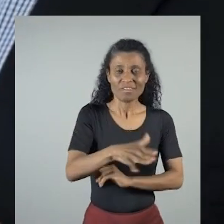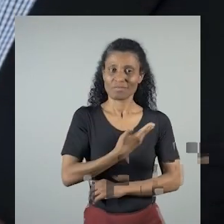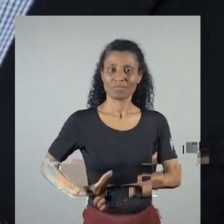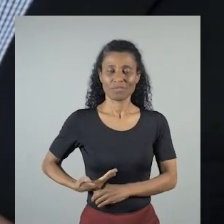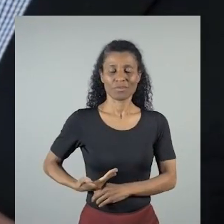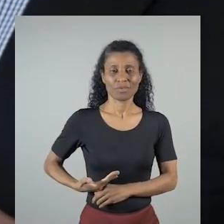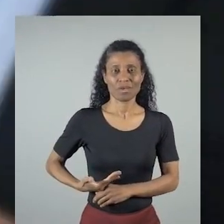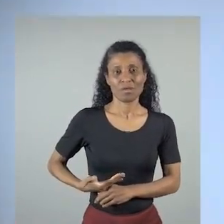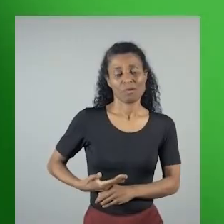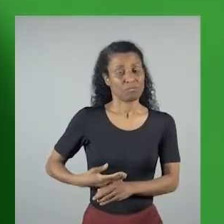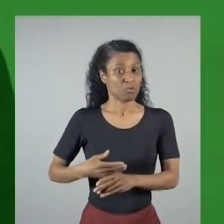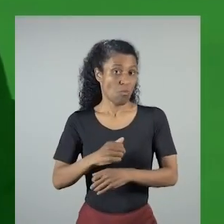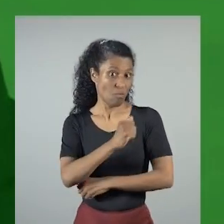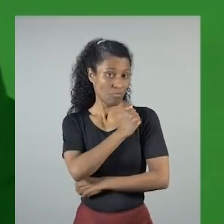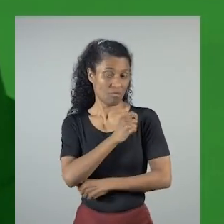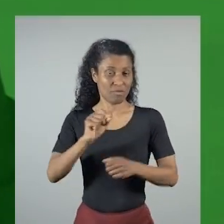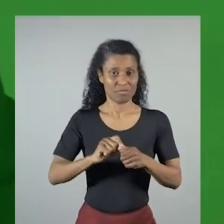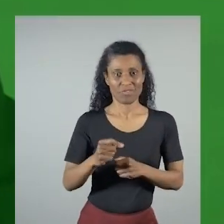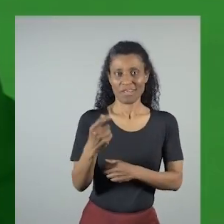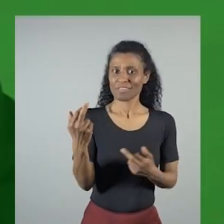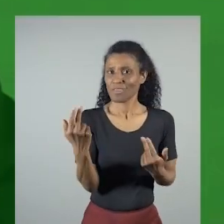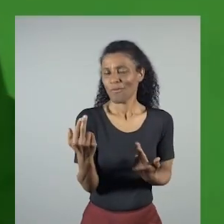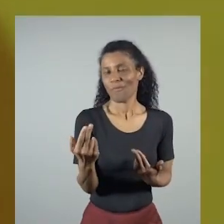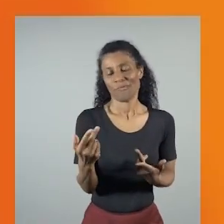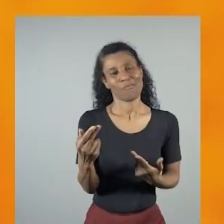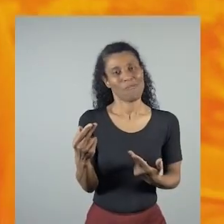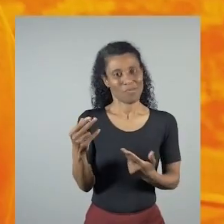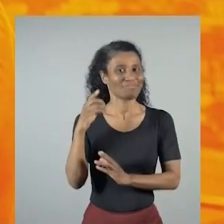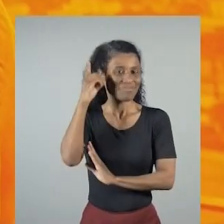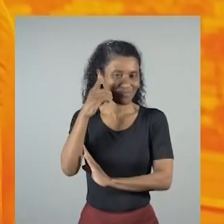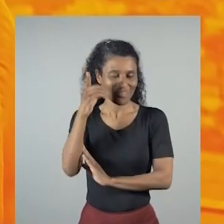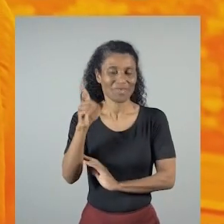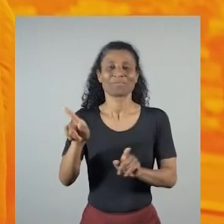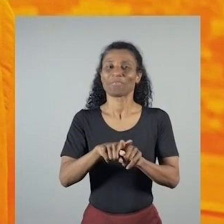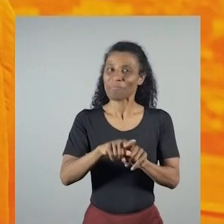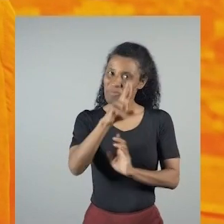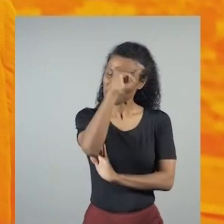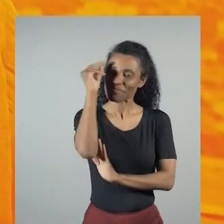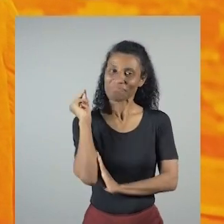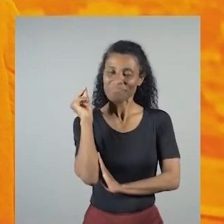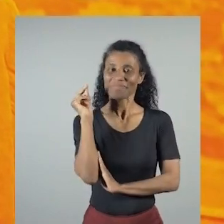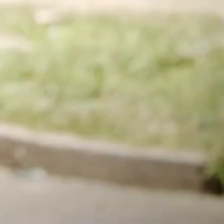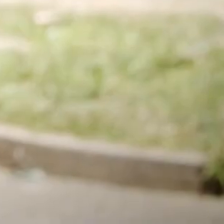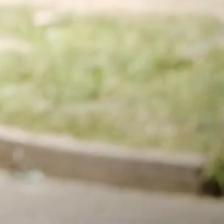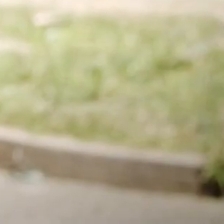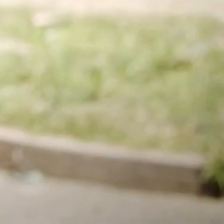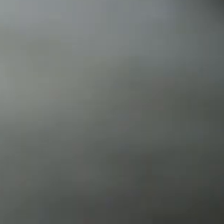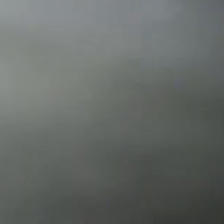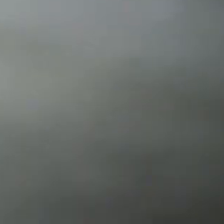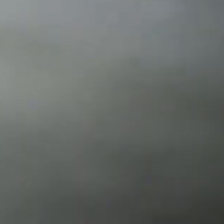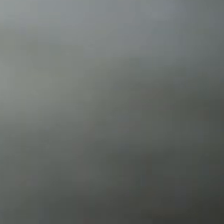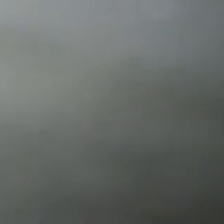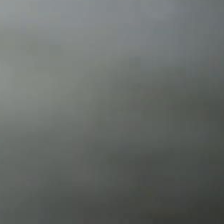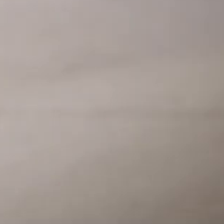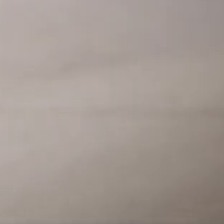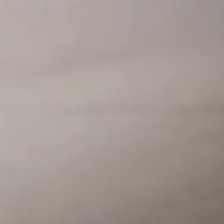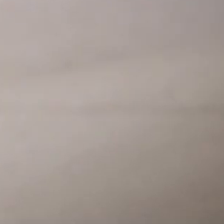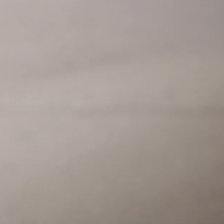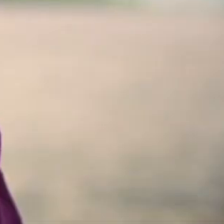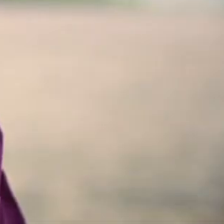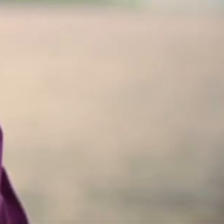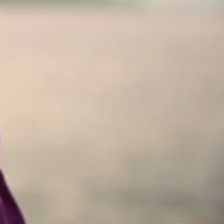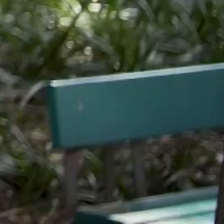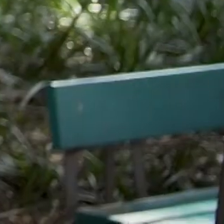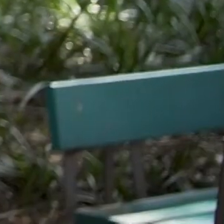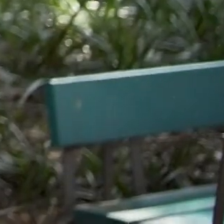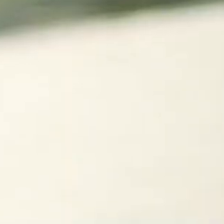privilégios do setor público. O Melo faz como deputado. O Melo vai fazer como prefeito. É hora